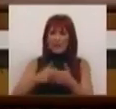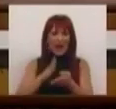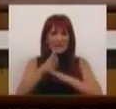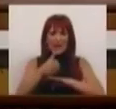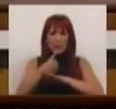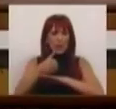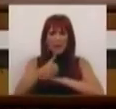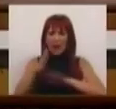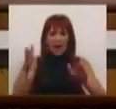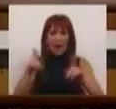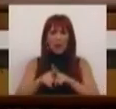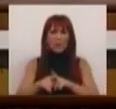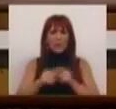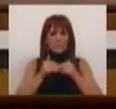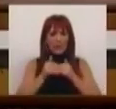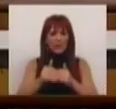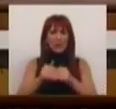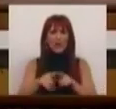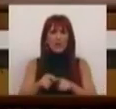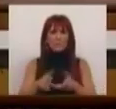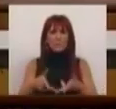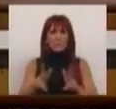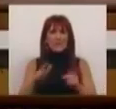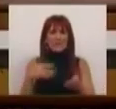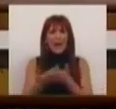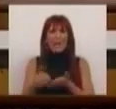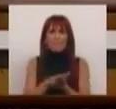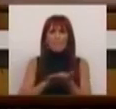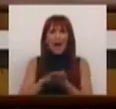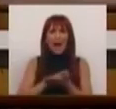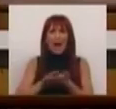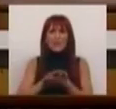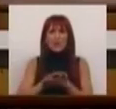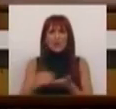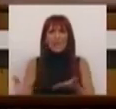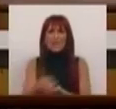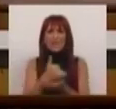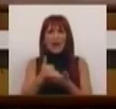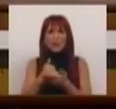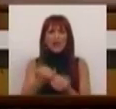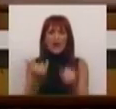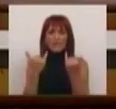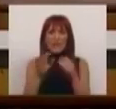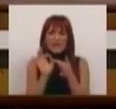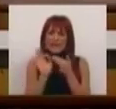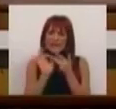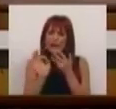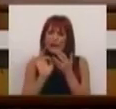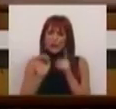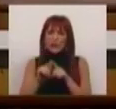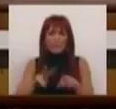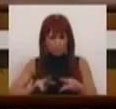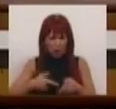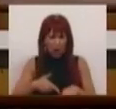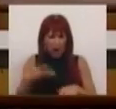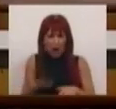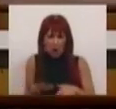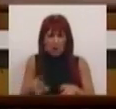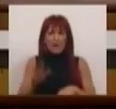acesso, sistematizar e disponibilizar bases de dados com informação detalhada e